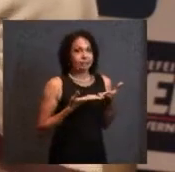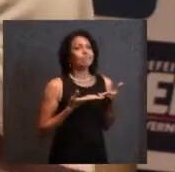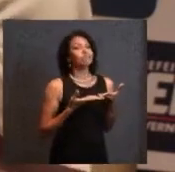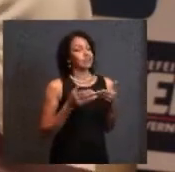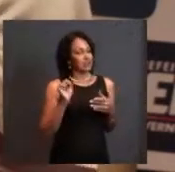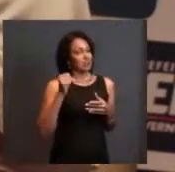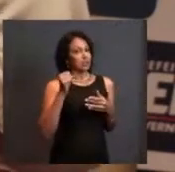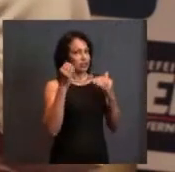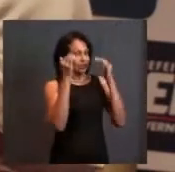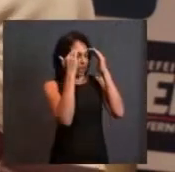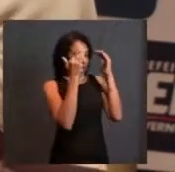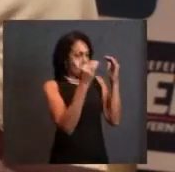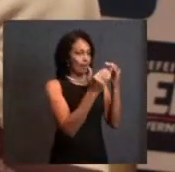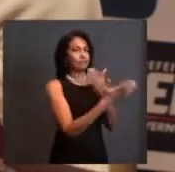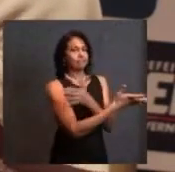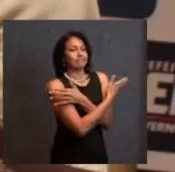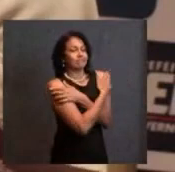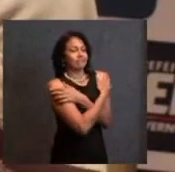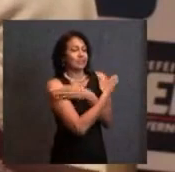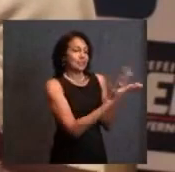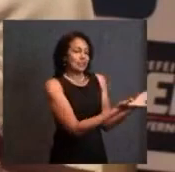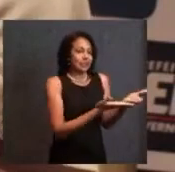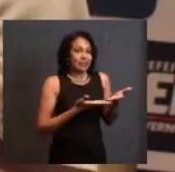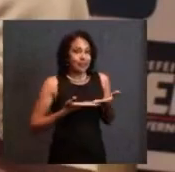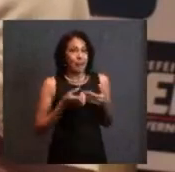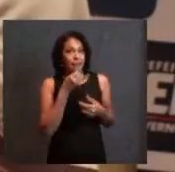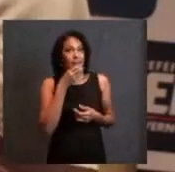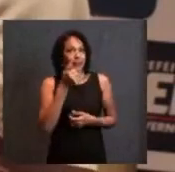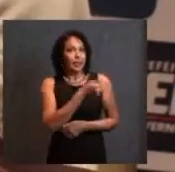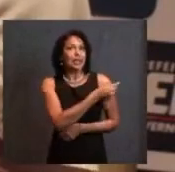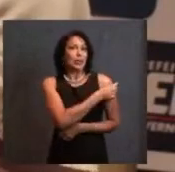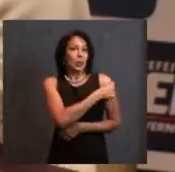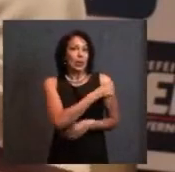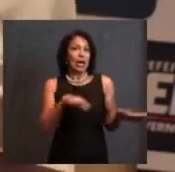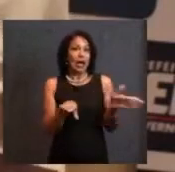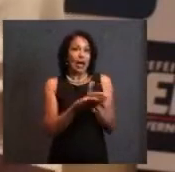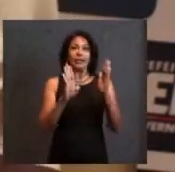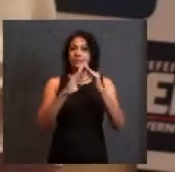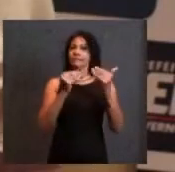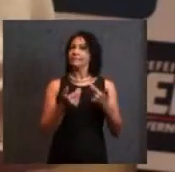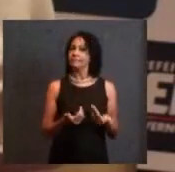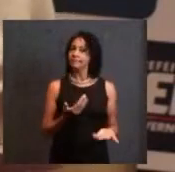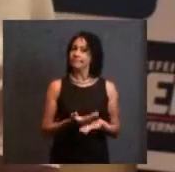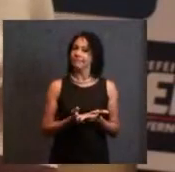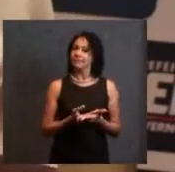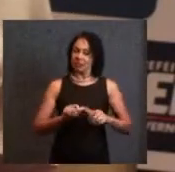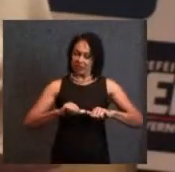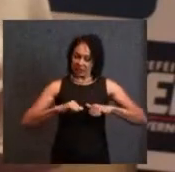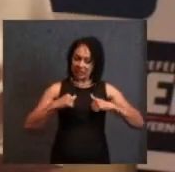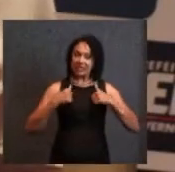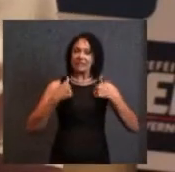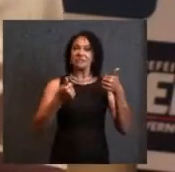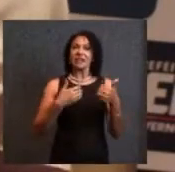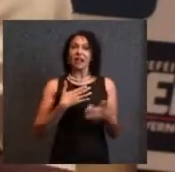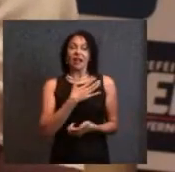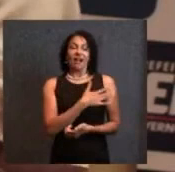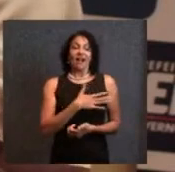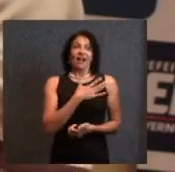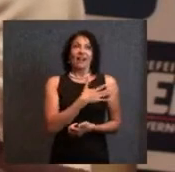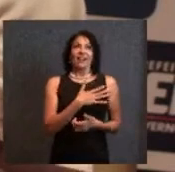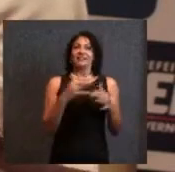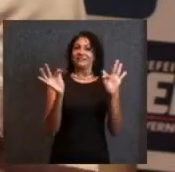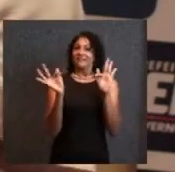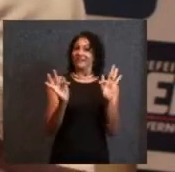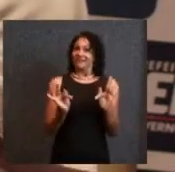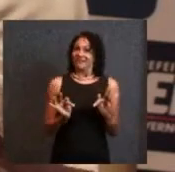com acolhimento e atender bem os nossos alunos, que cheguem em nossas escolas e tenham orgulho, tenham prazer, tenham satisfação